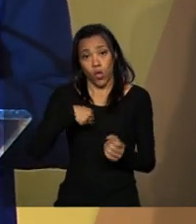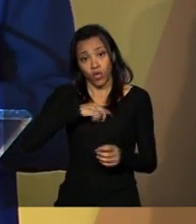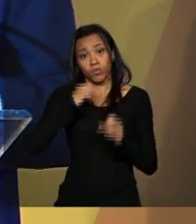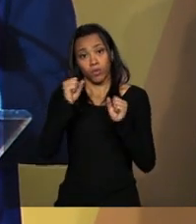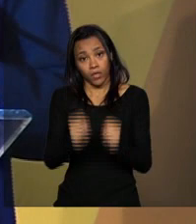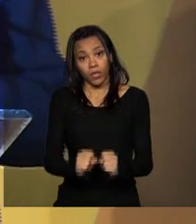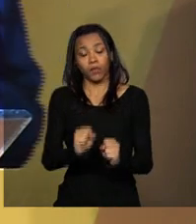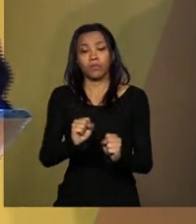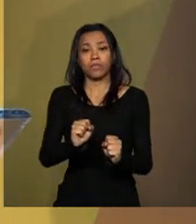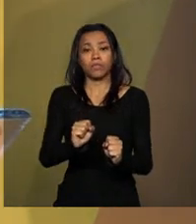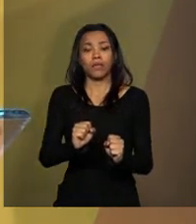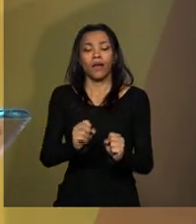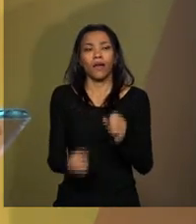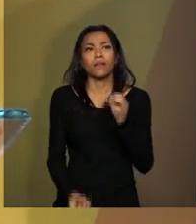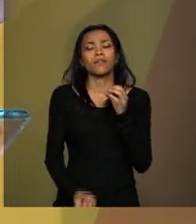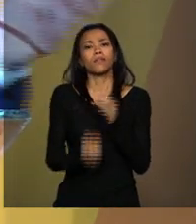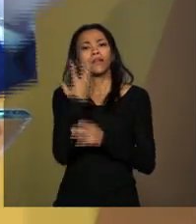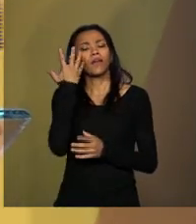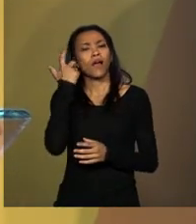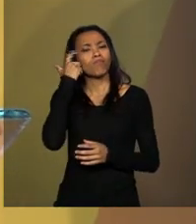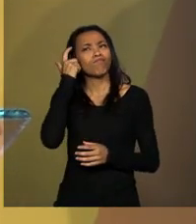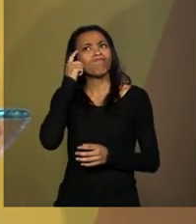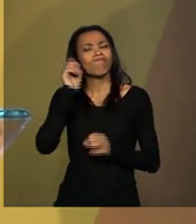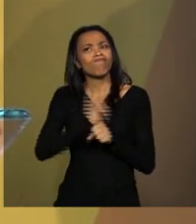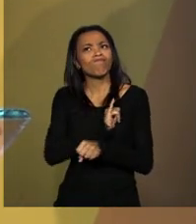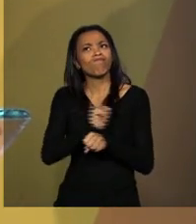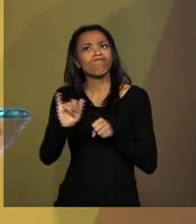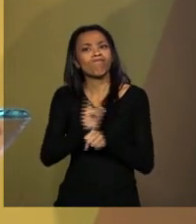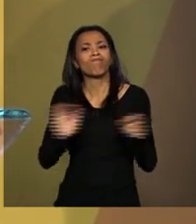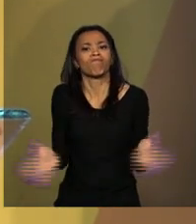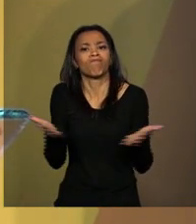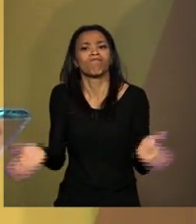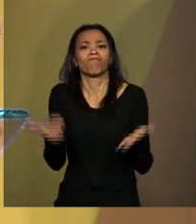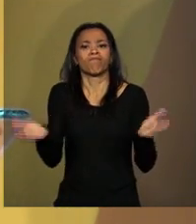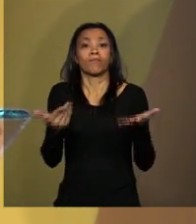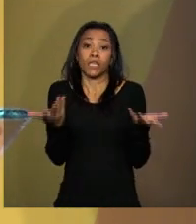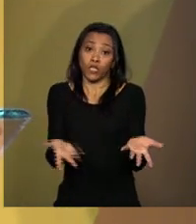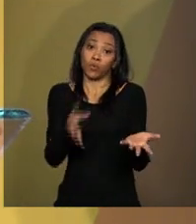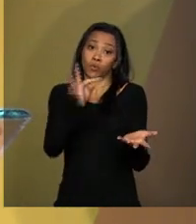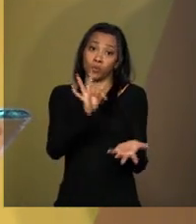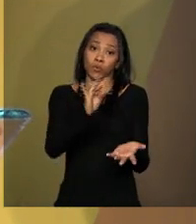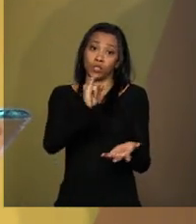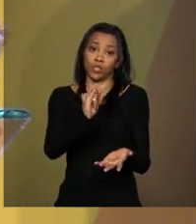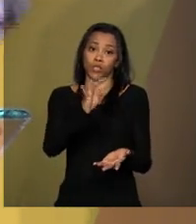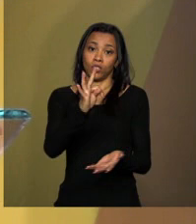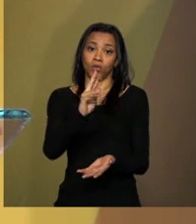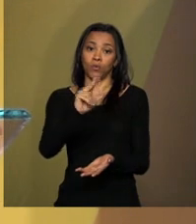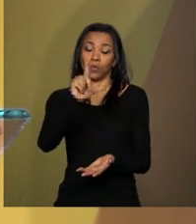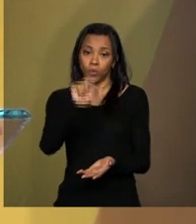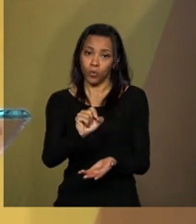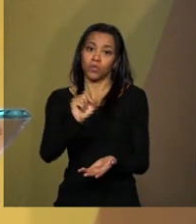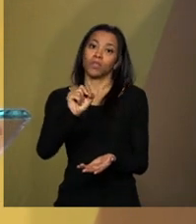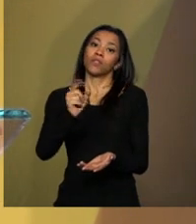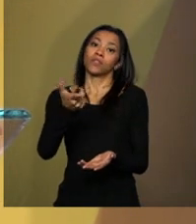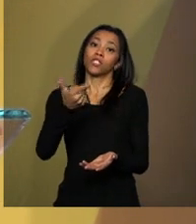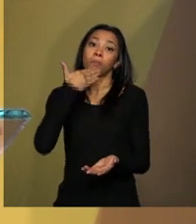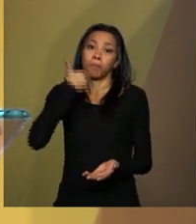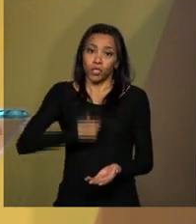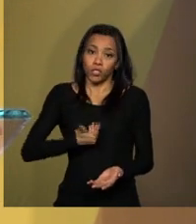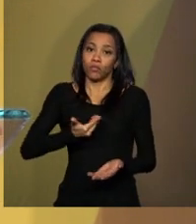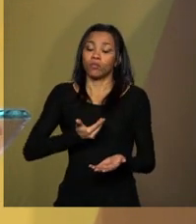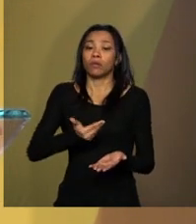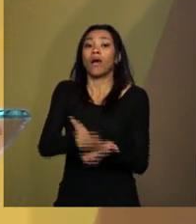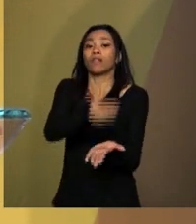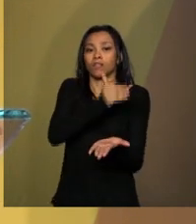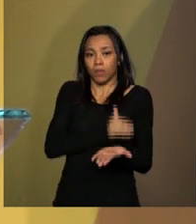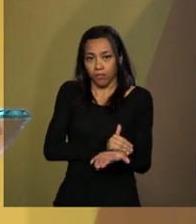criar incentivos para que os títulos sejam emitidos antecipadamente que